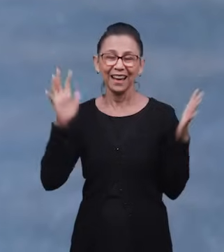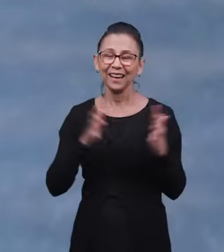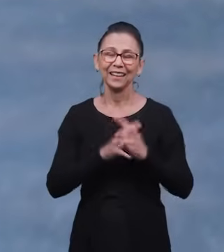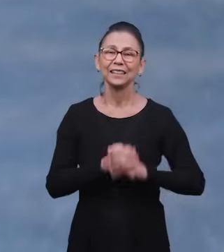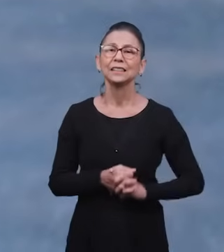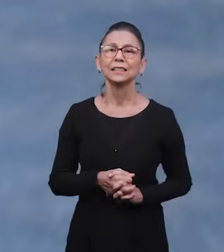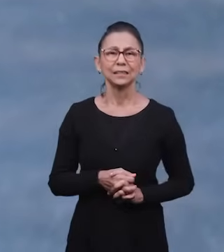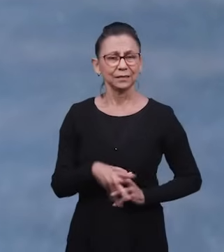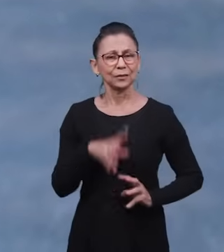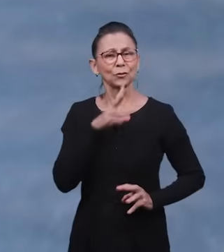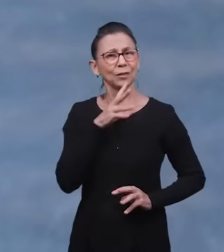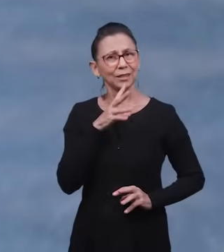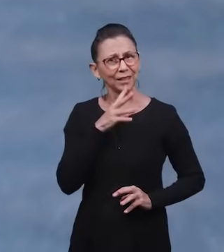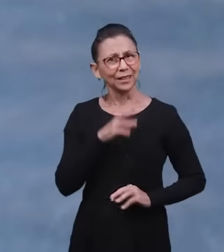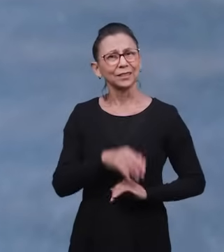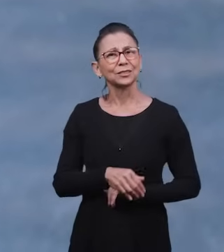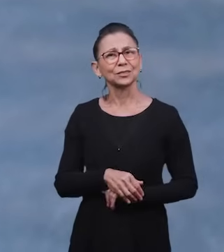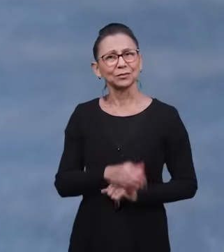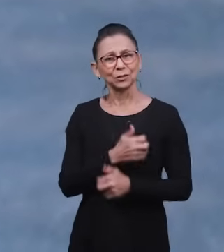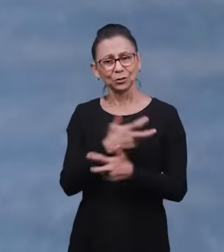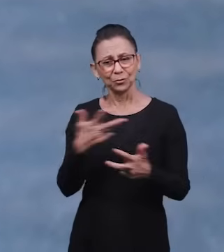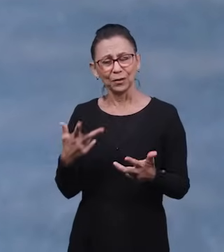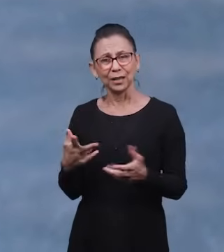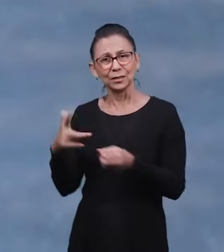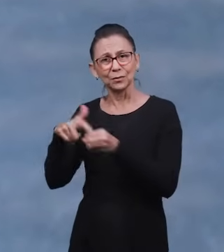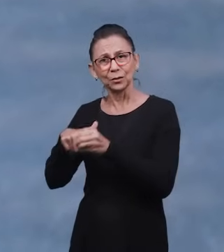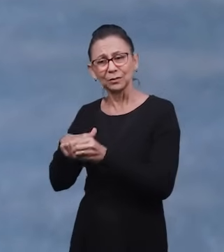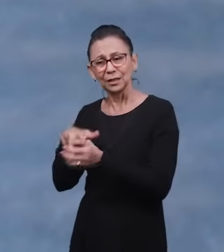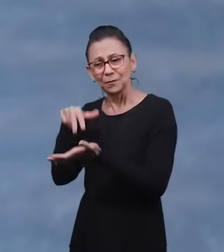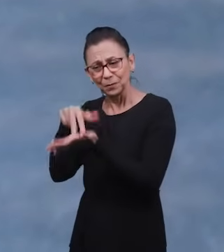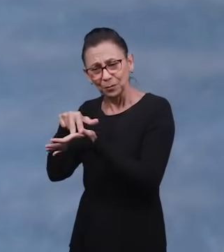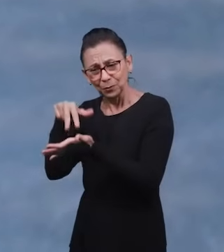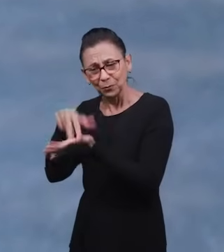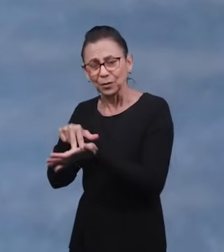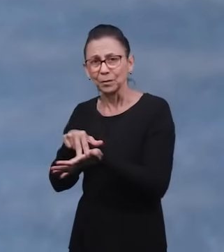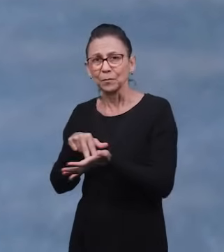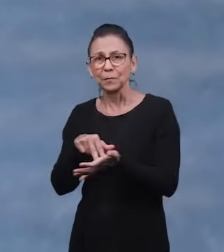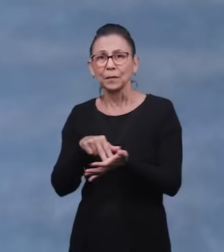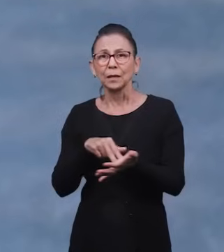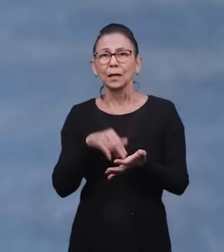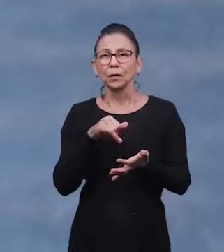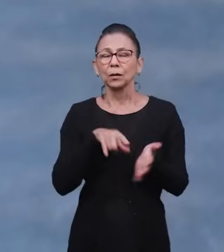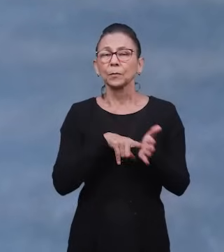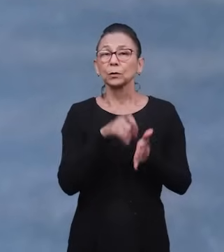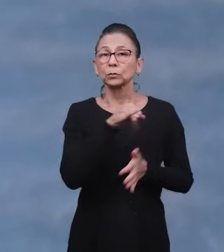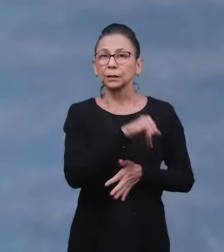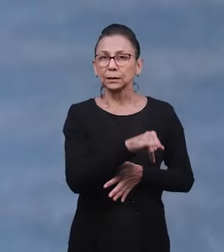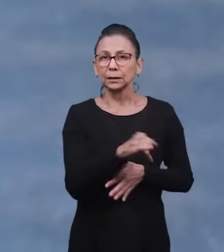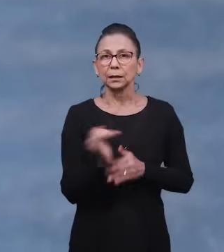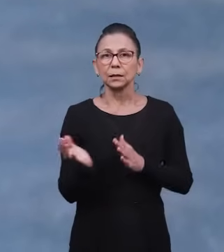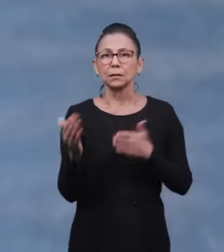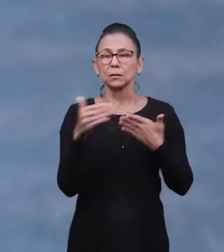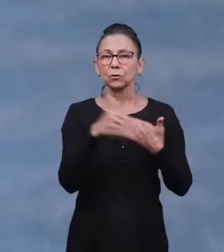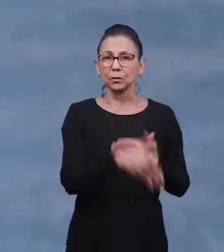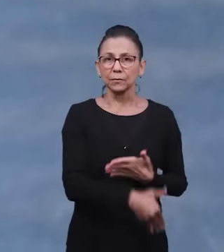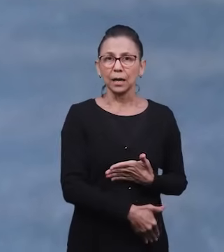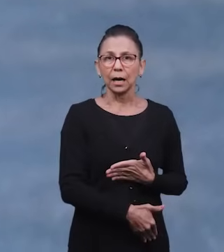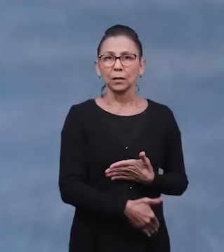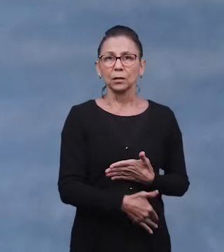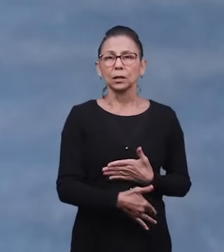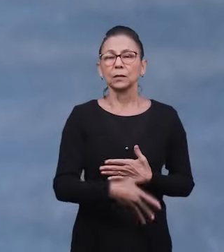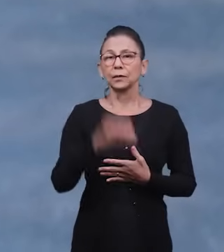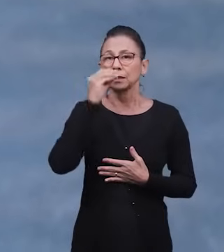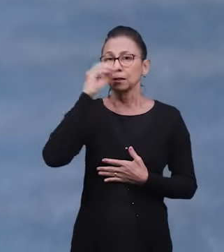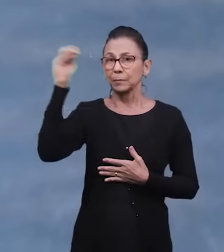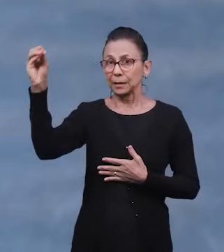e voltaram e estão firmes. Agora pergunta se no período que estiverem fora, se eles ficaram falando, se eles negaram o que viveram. Não negaram, não.